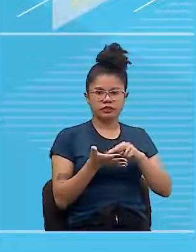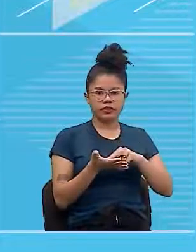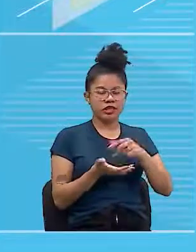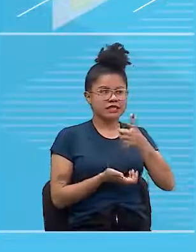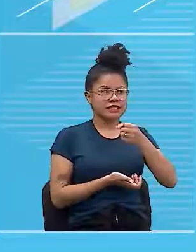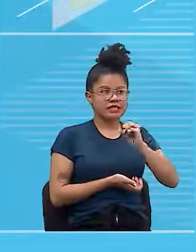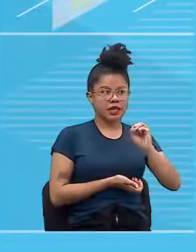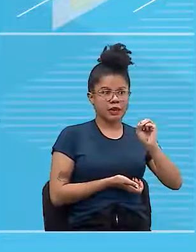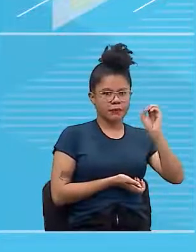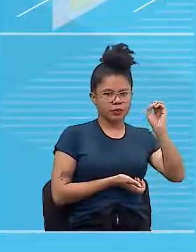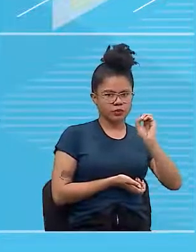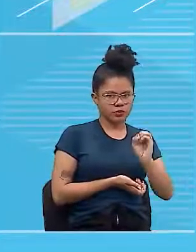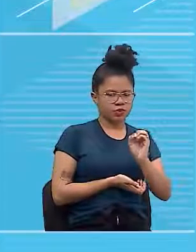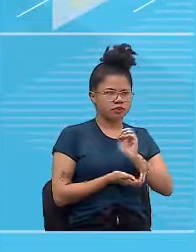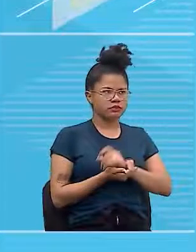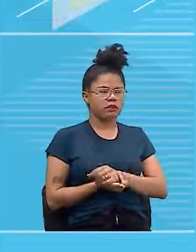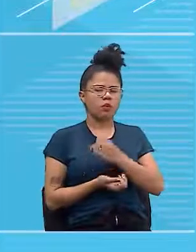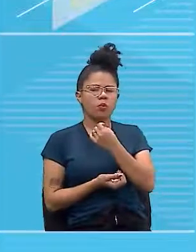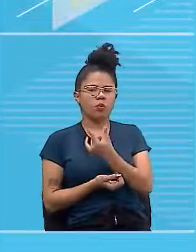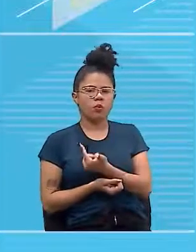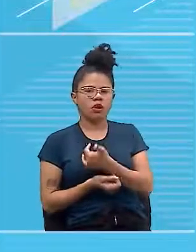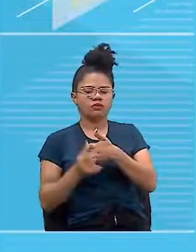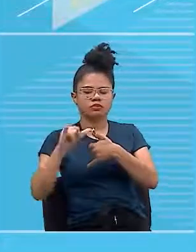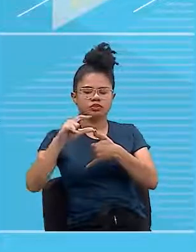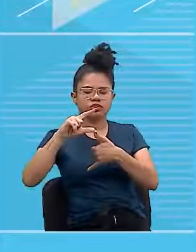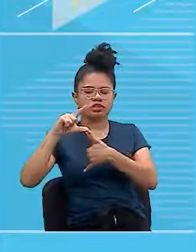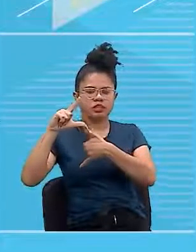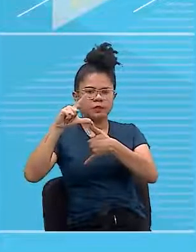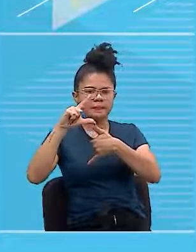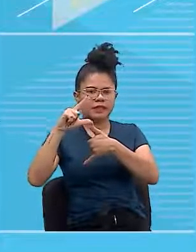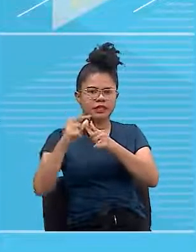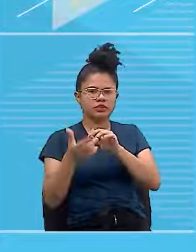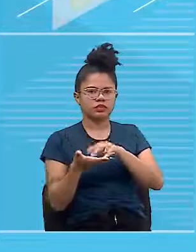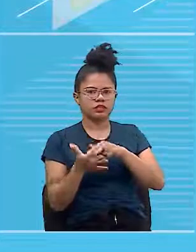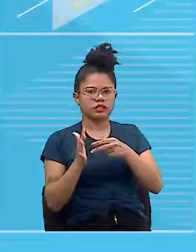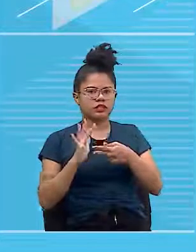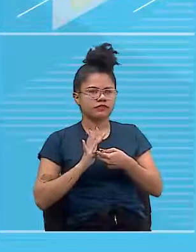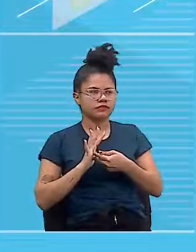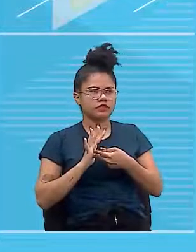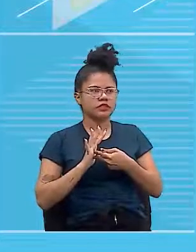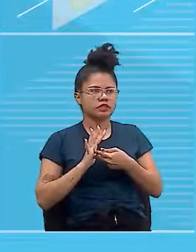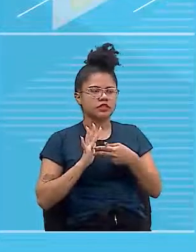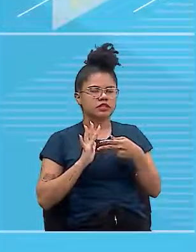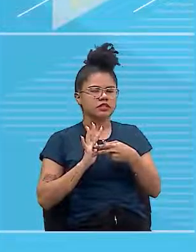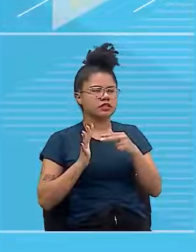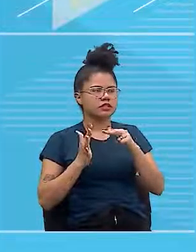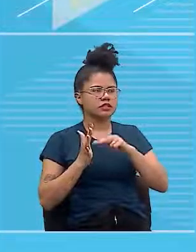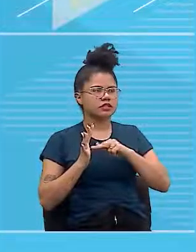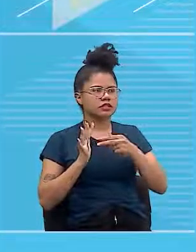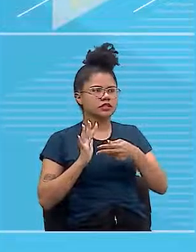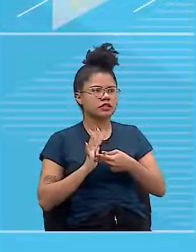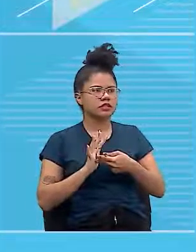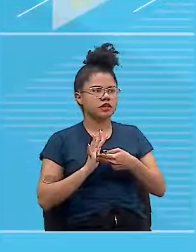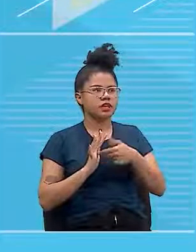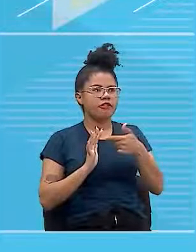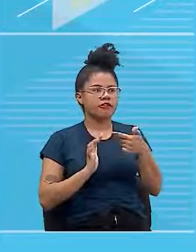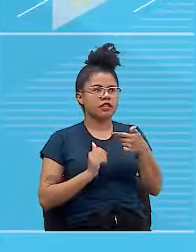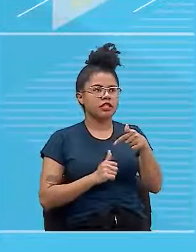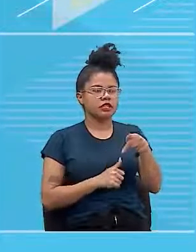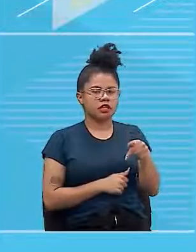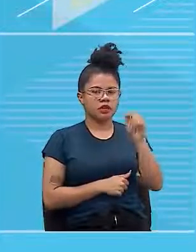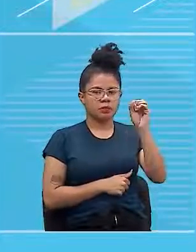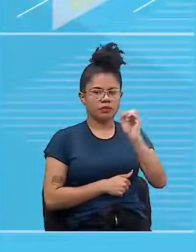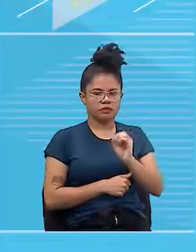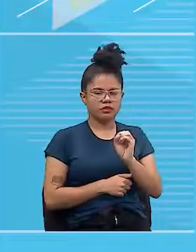e a quantidade de lipídios que é 27 por cento eu vou dizer que a y E